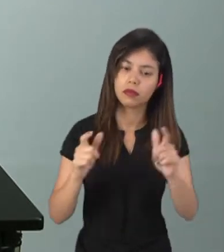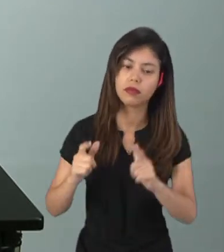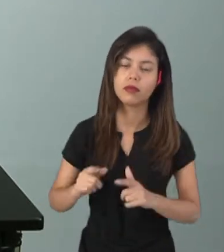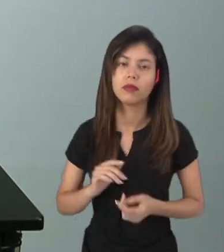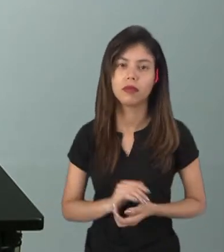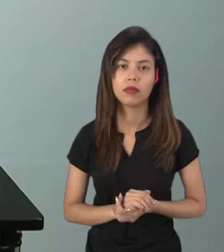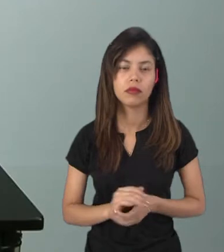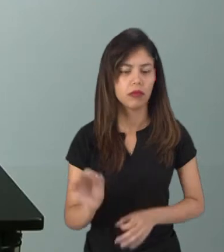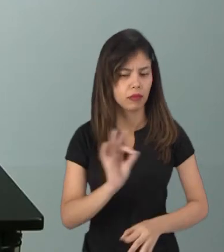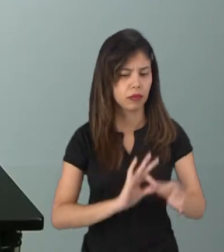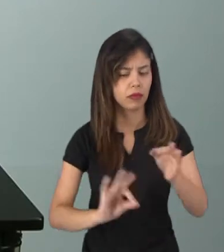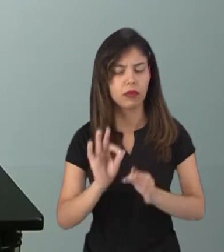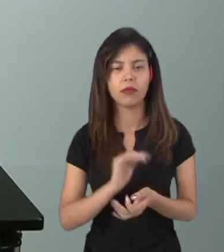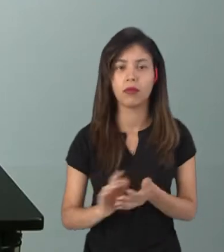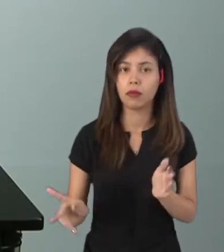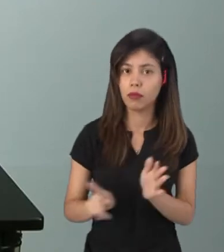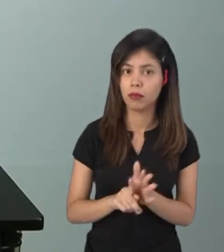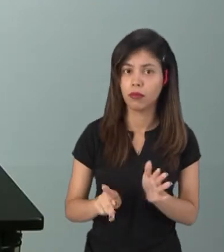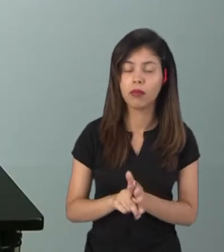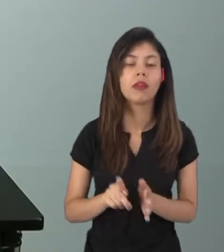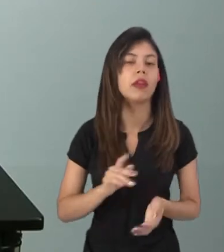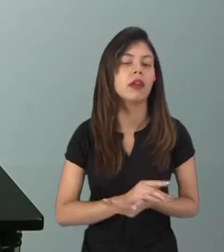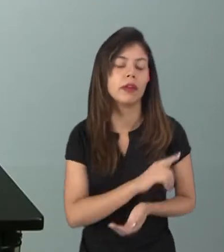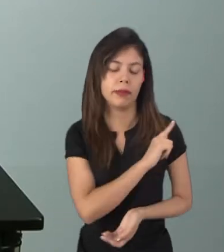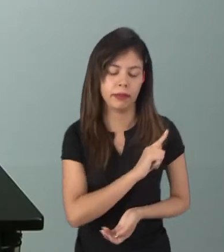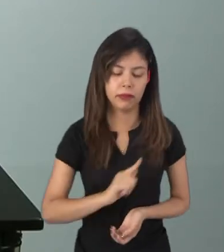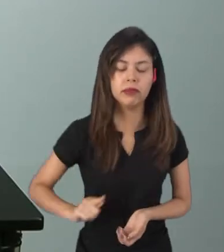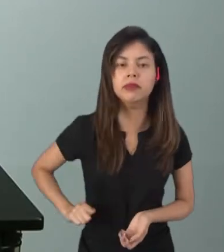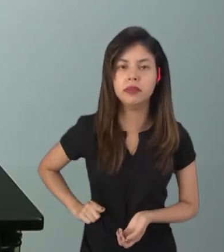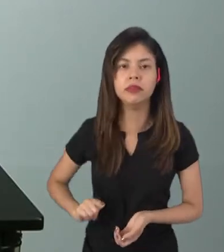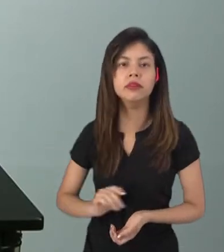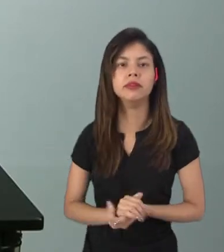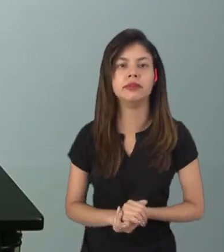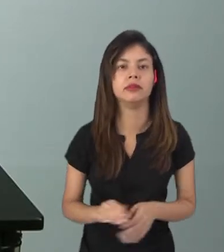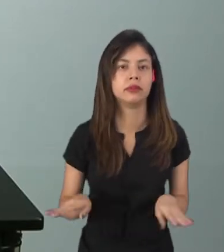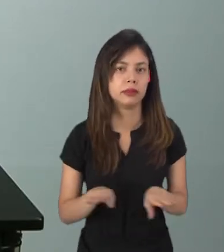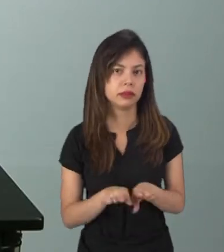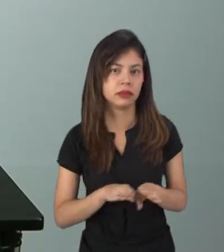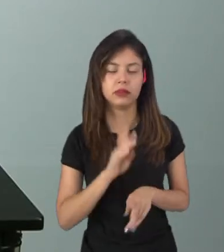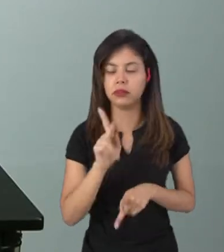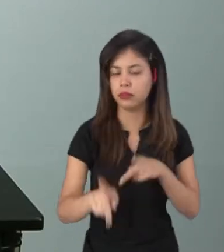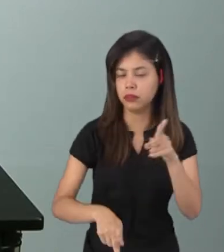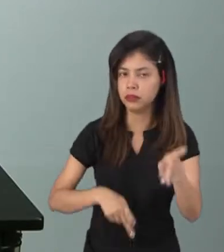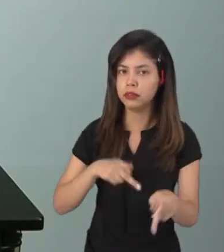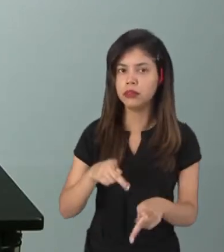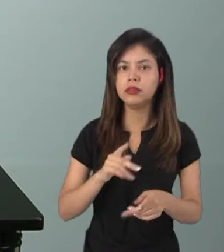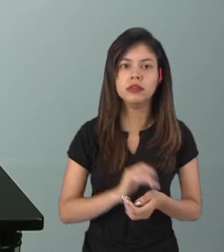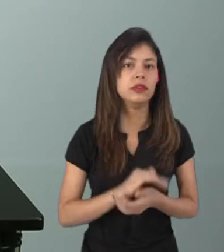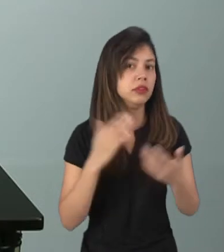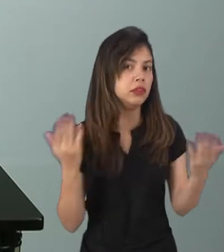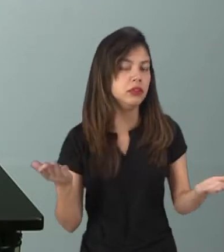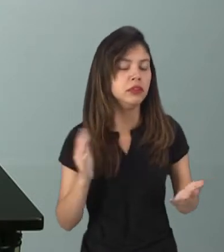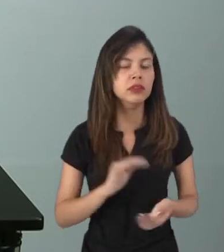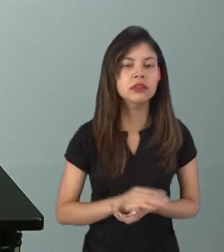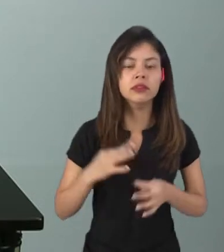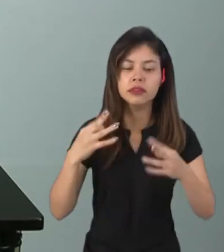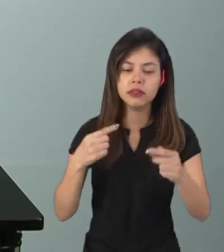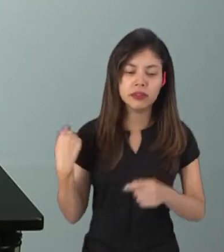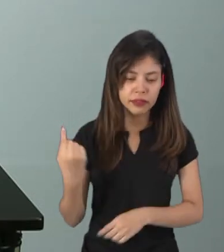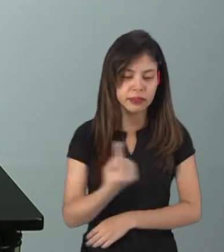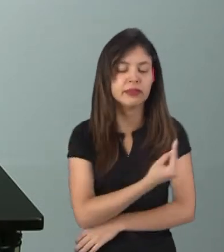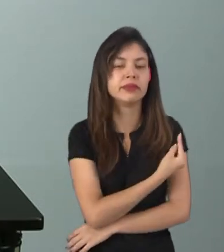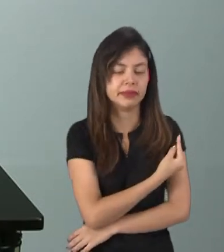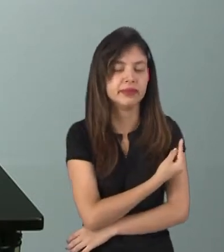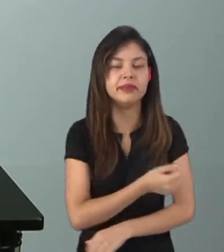lugares que são administrados pelo governo. Isso mesmo. E pertencem à população. Então, todos